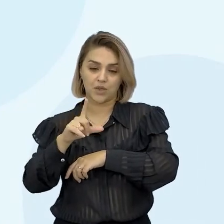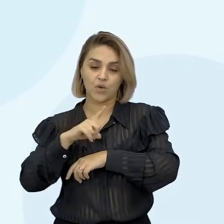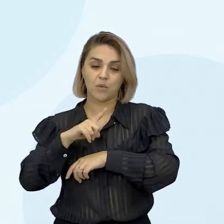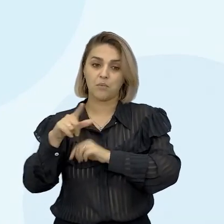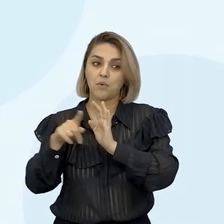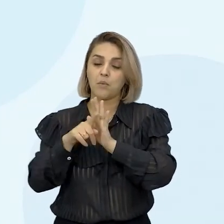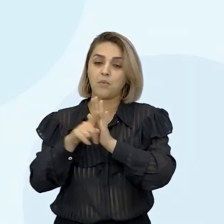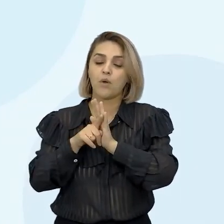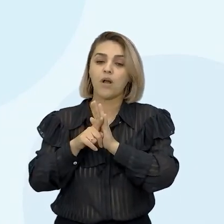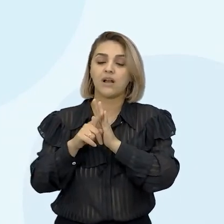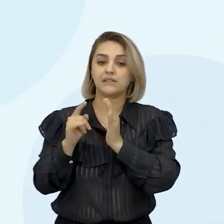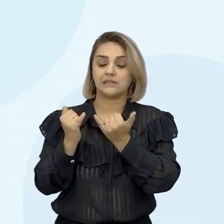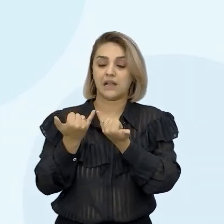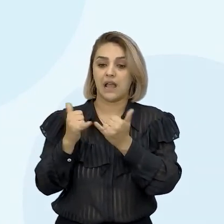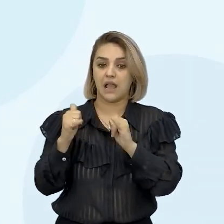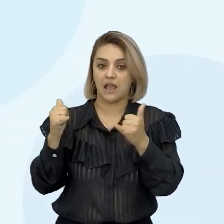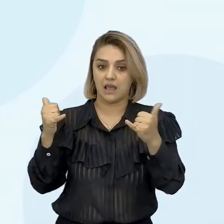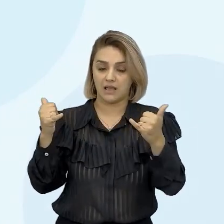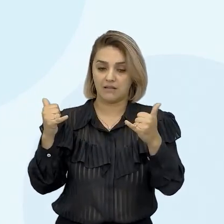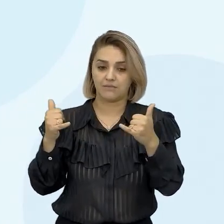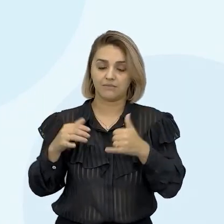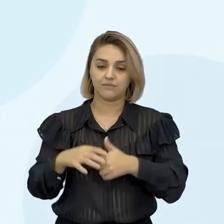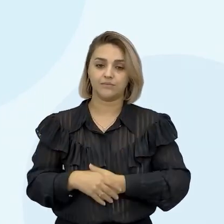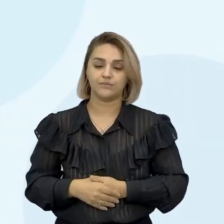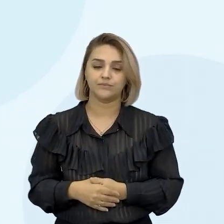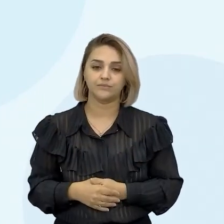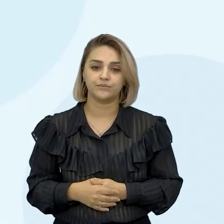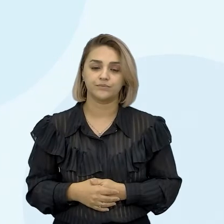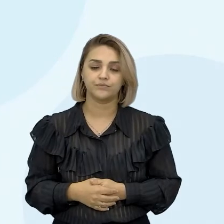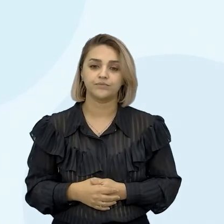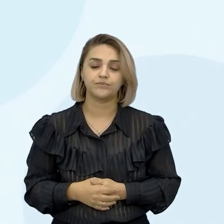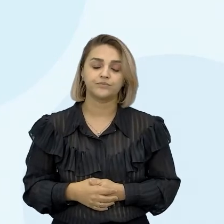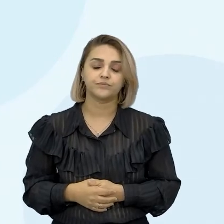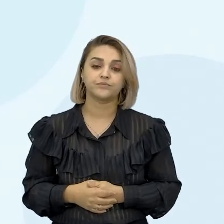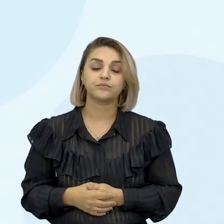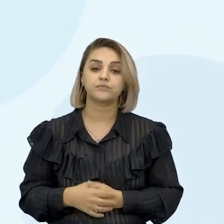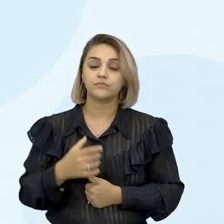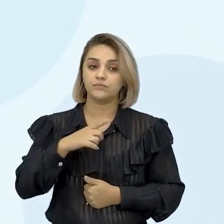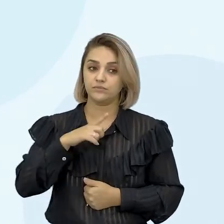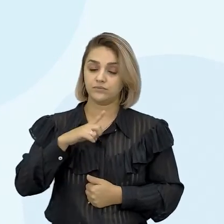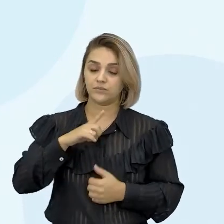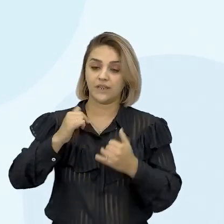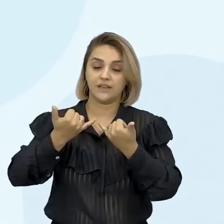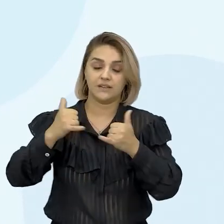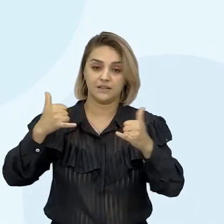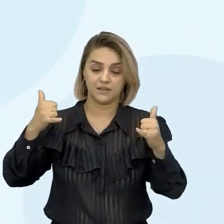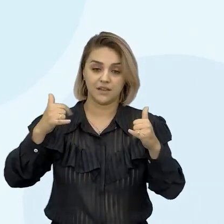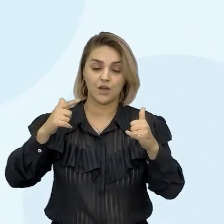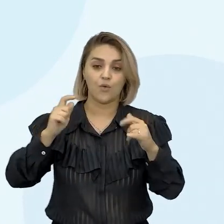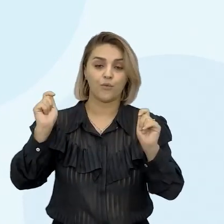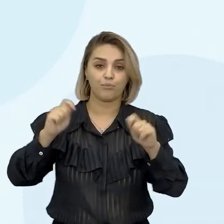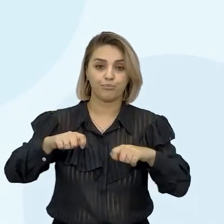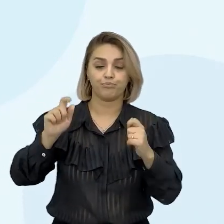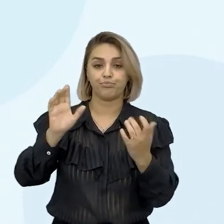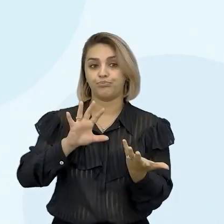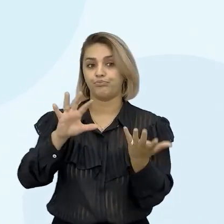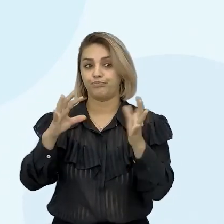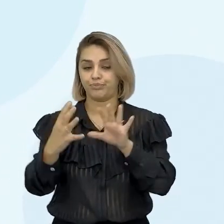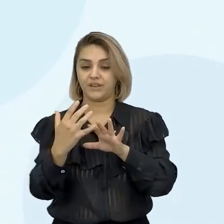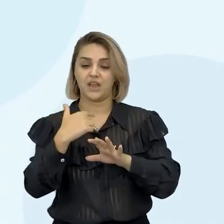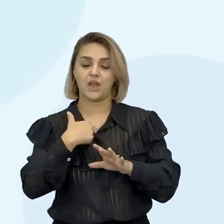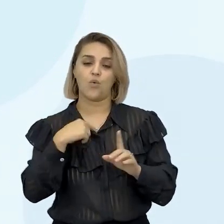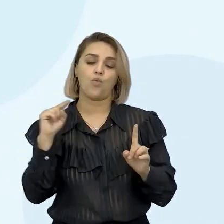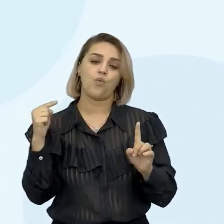que vai receber o que uma parte dessa energia efetivamente eu vou transformar naquilo que eu